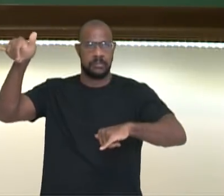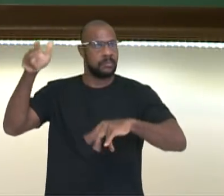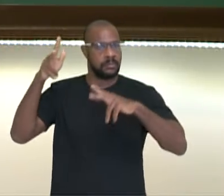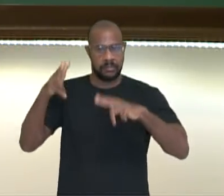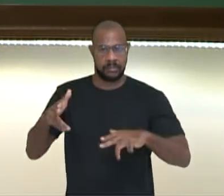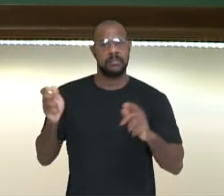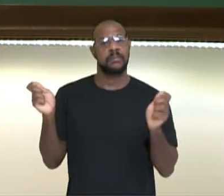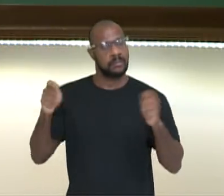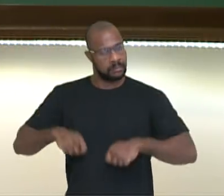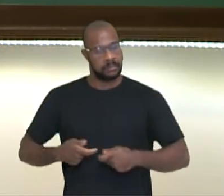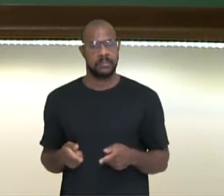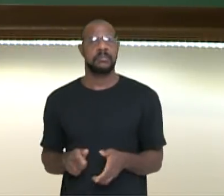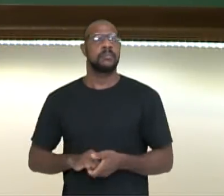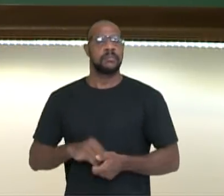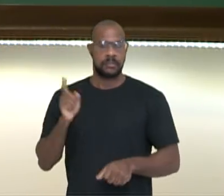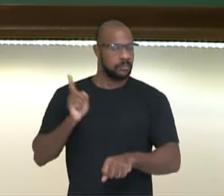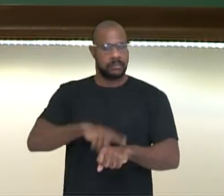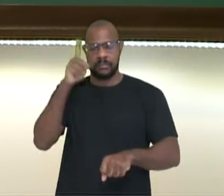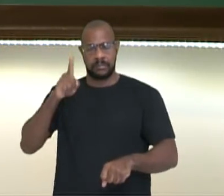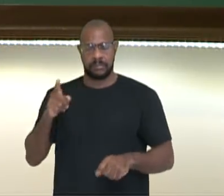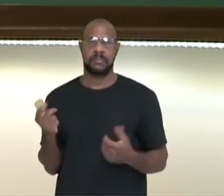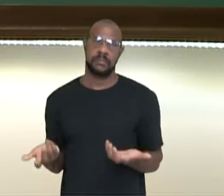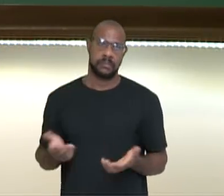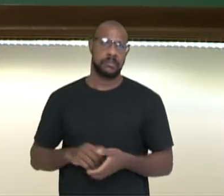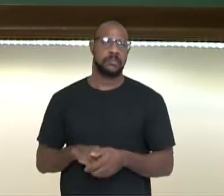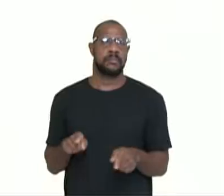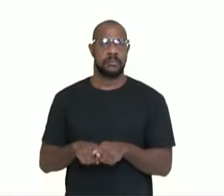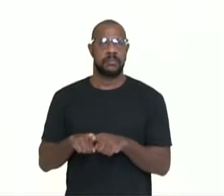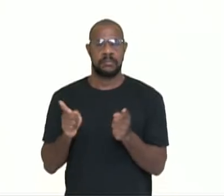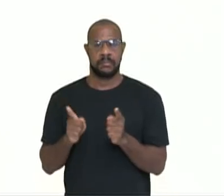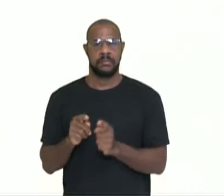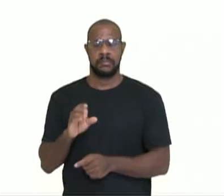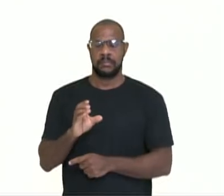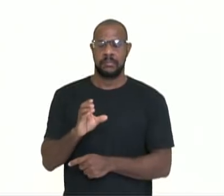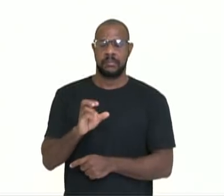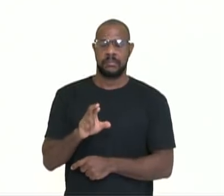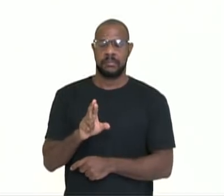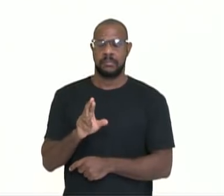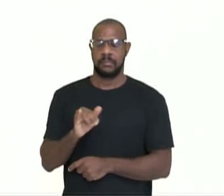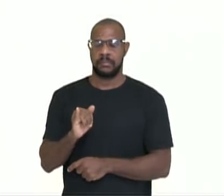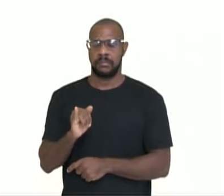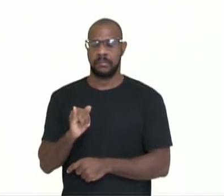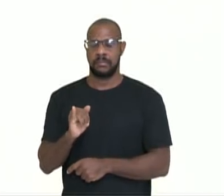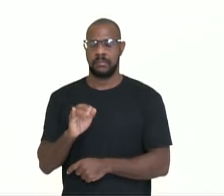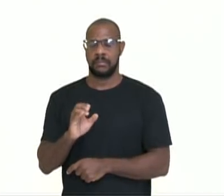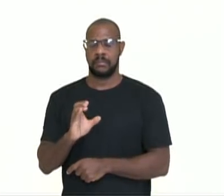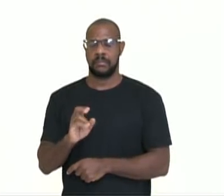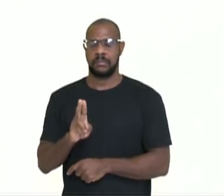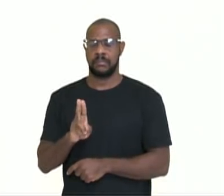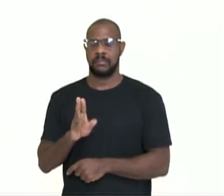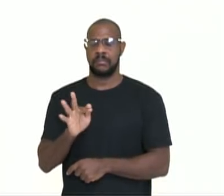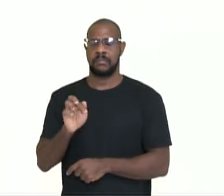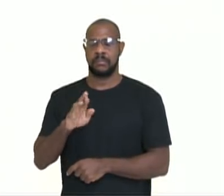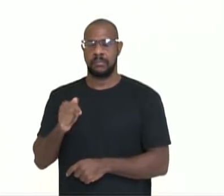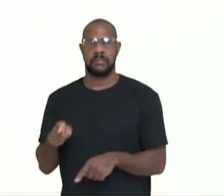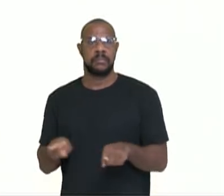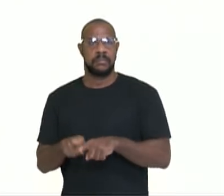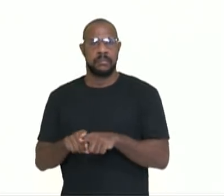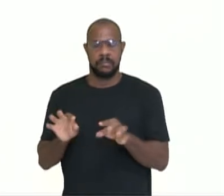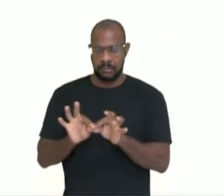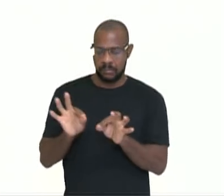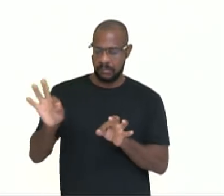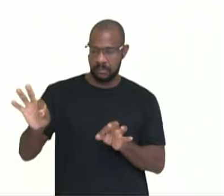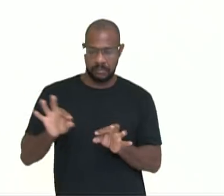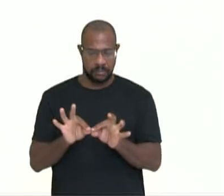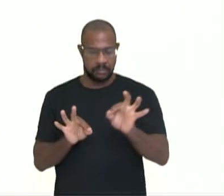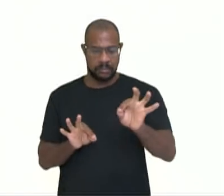curiosidade aí para vocês verem a aplicação de circunferência. E nessa circunferência nós temos um comprimento que a gente ainda vai trabalhar